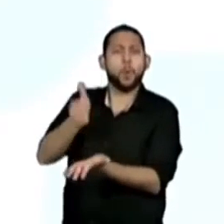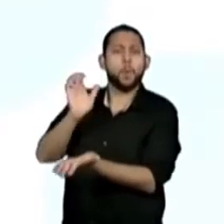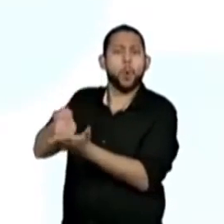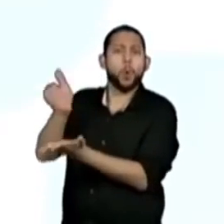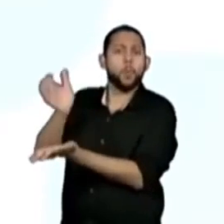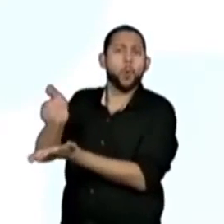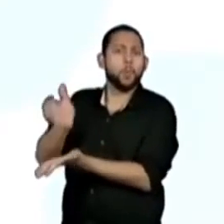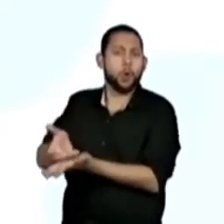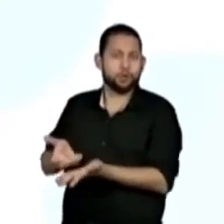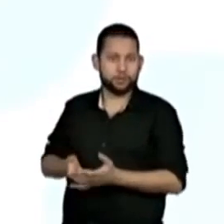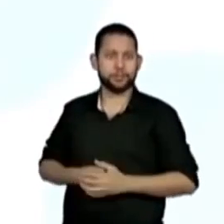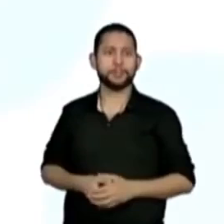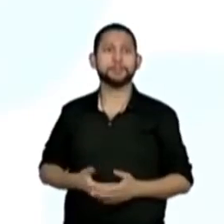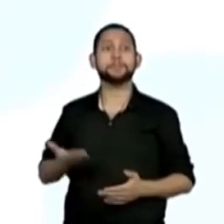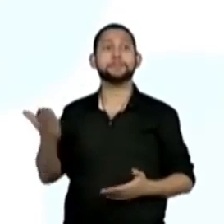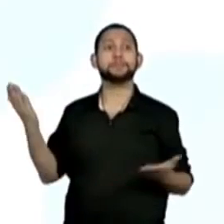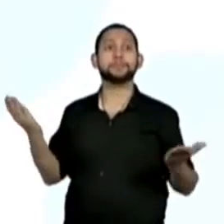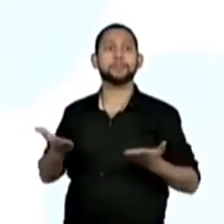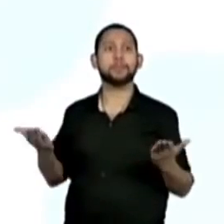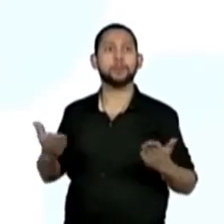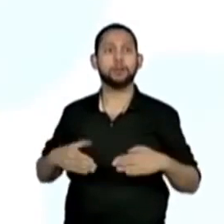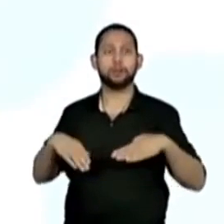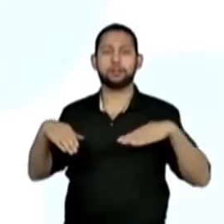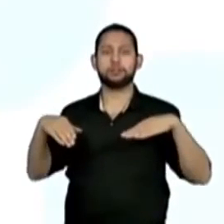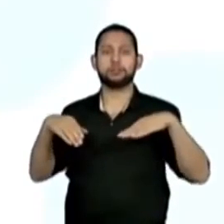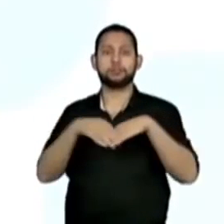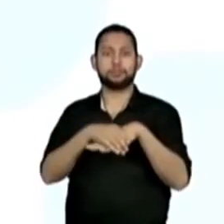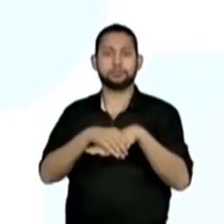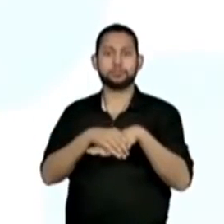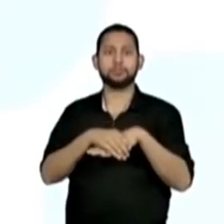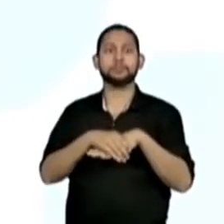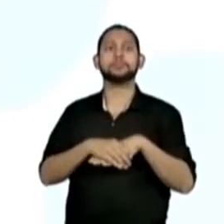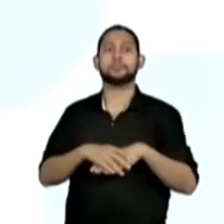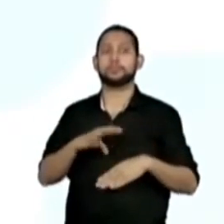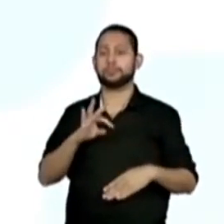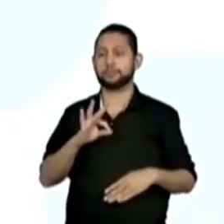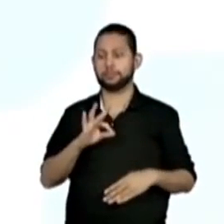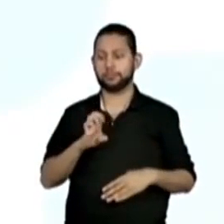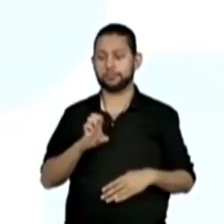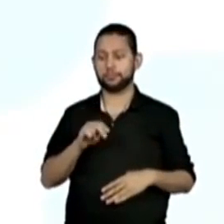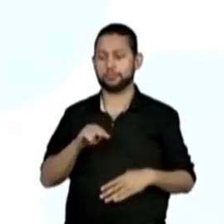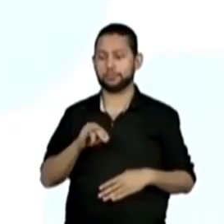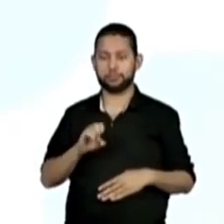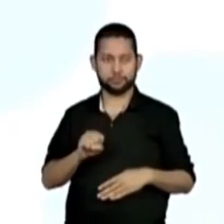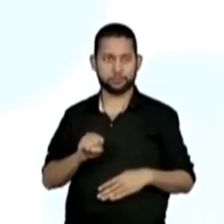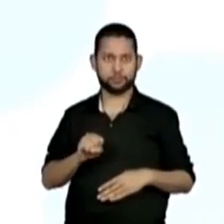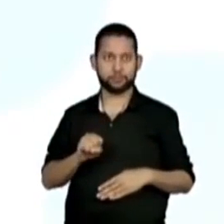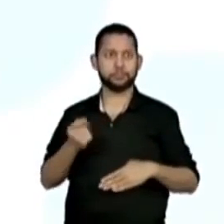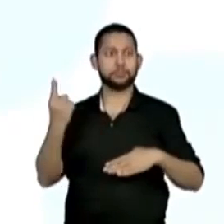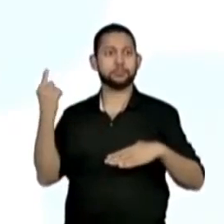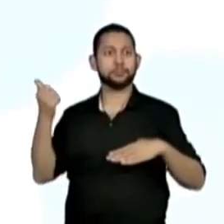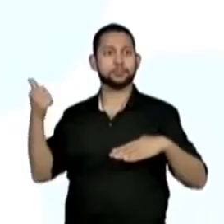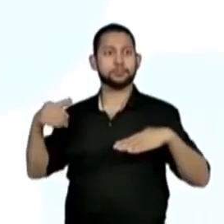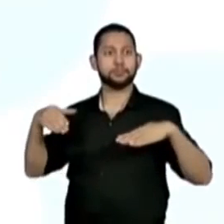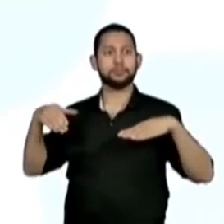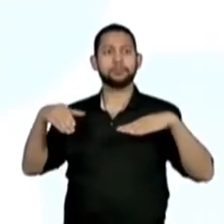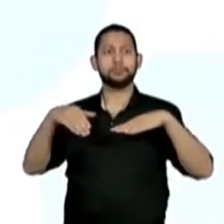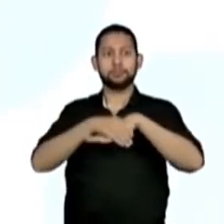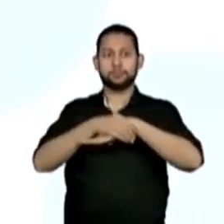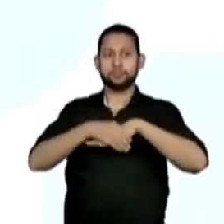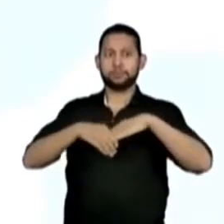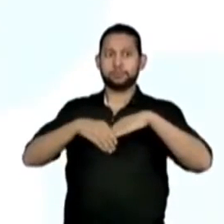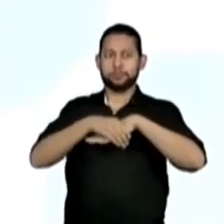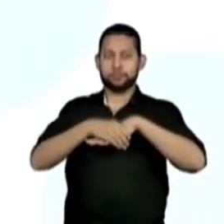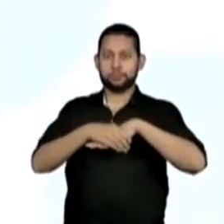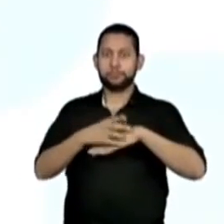e agora temos um tênis observem o tênis Quanto custa esse tênis